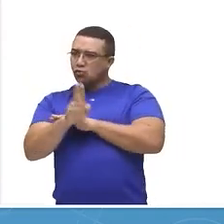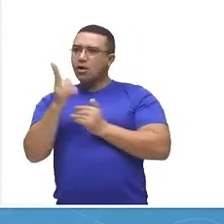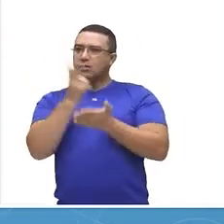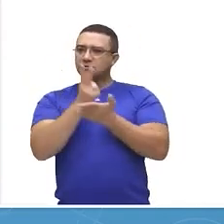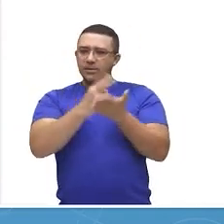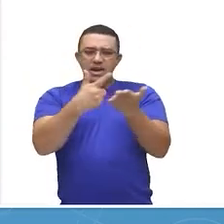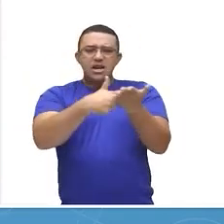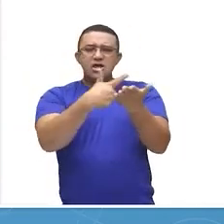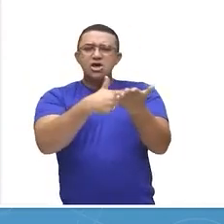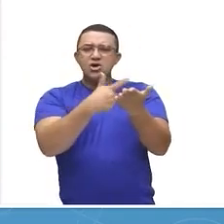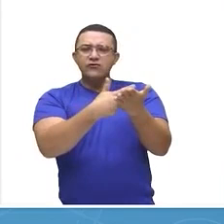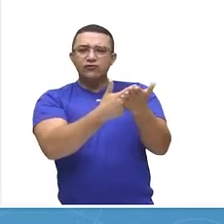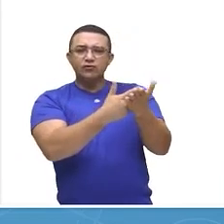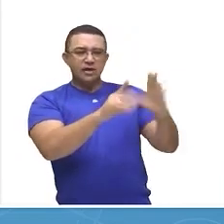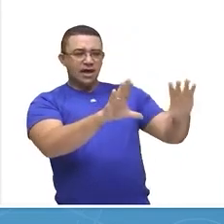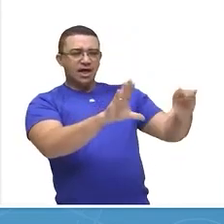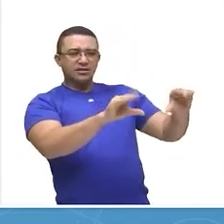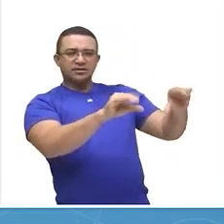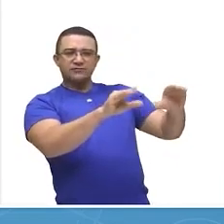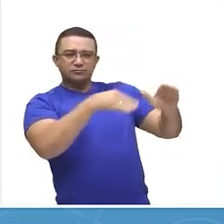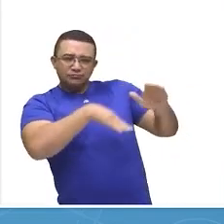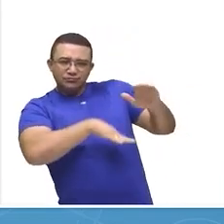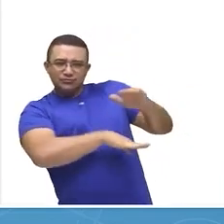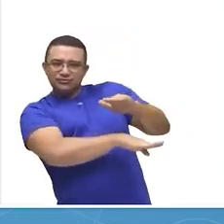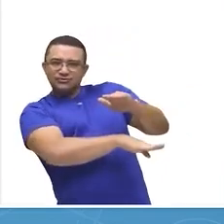diário sobre, né,